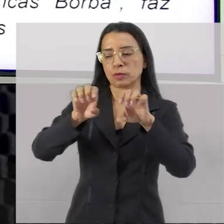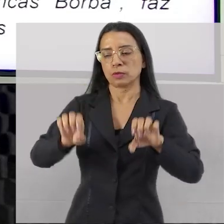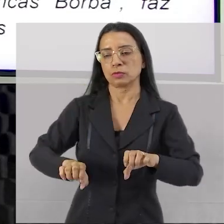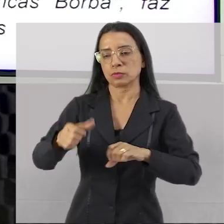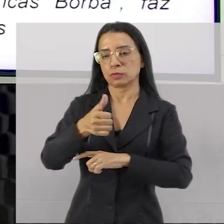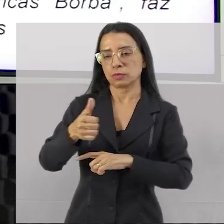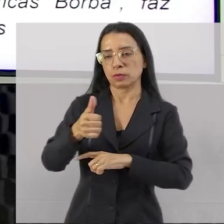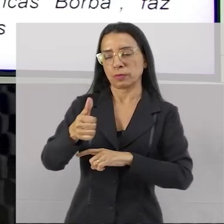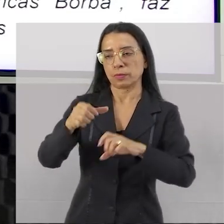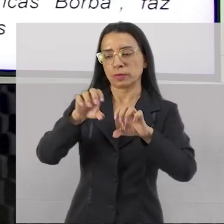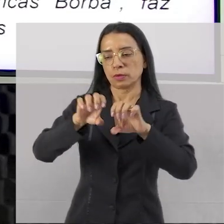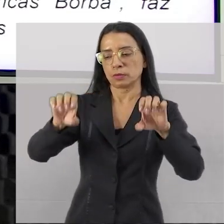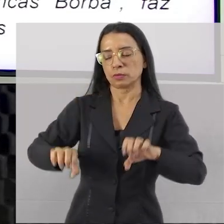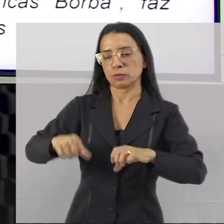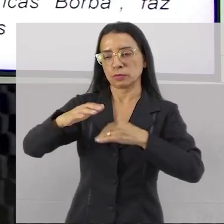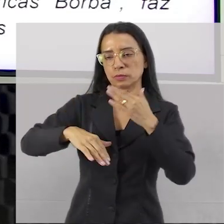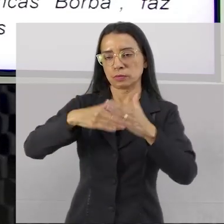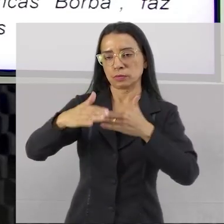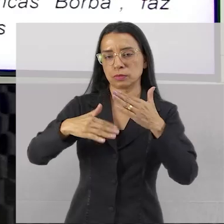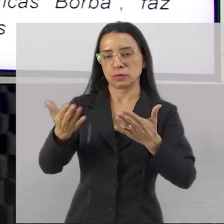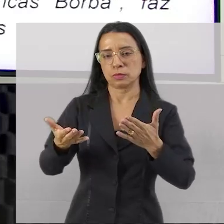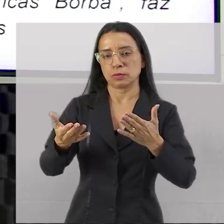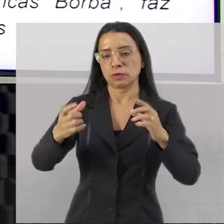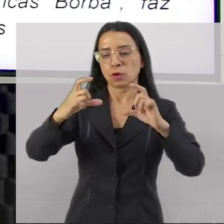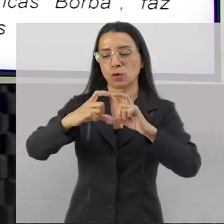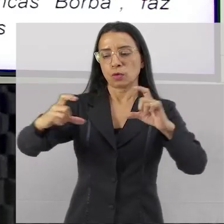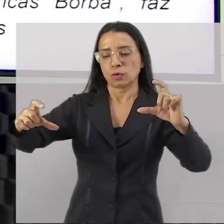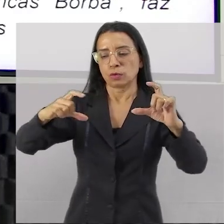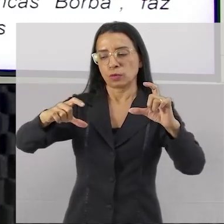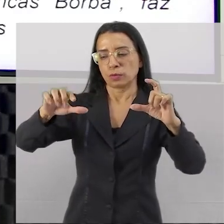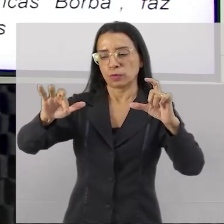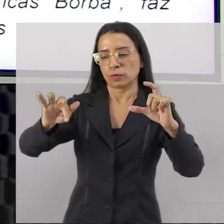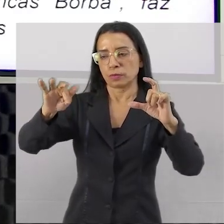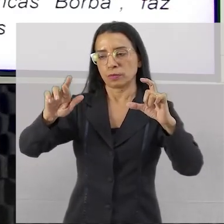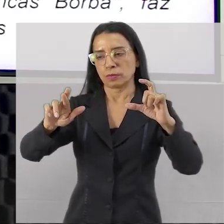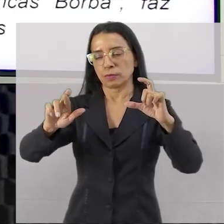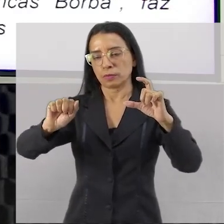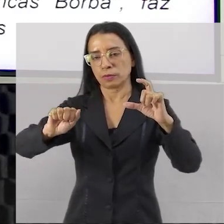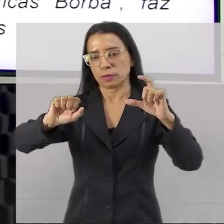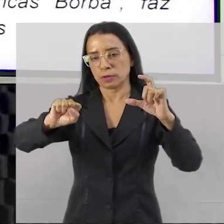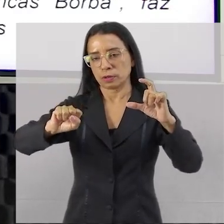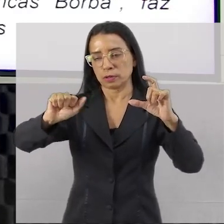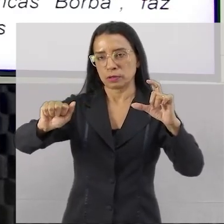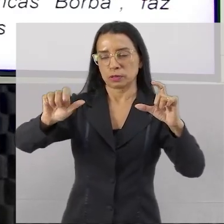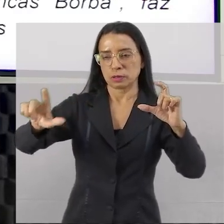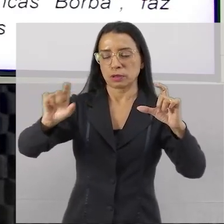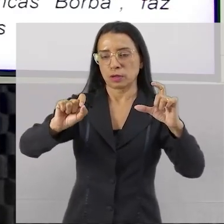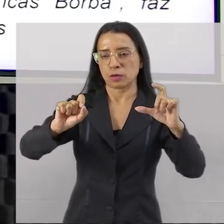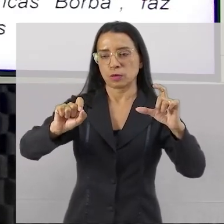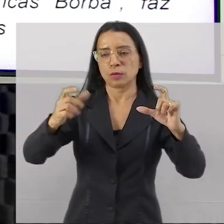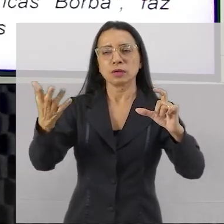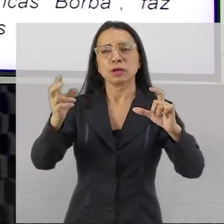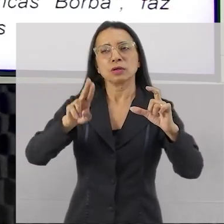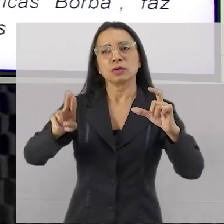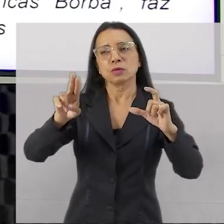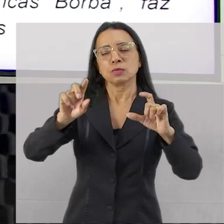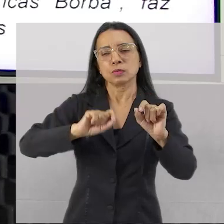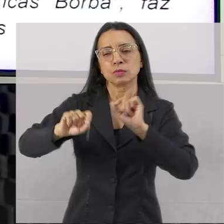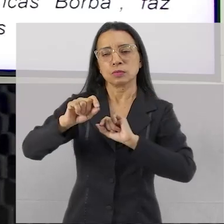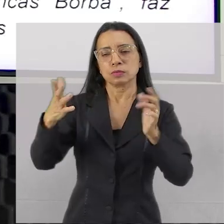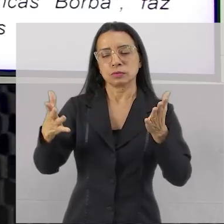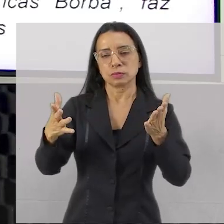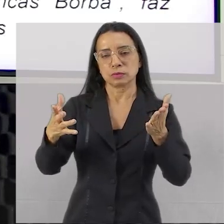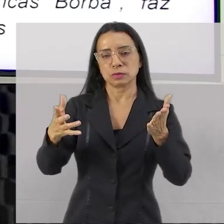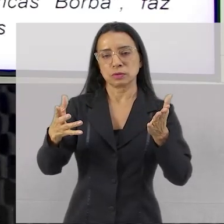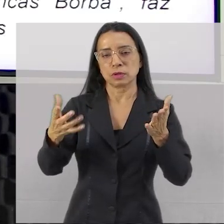A primeira estrutura do desenvolvimento, tópico frasal. Para que serve o tópico frasal, Jimmy? O tópico